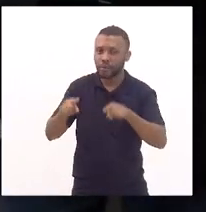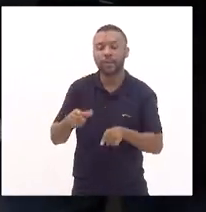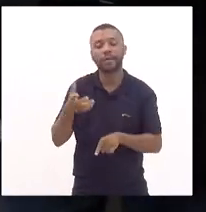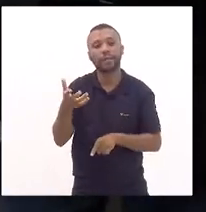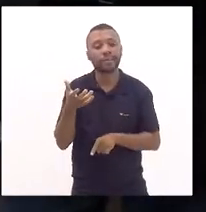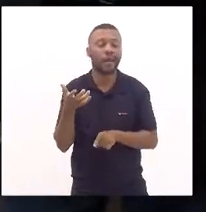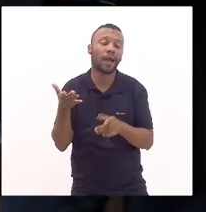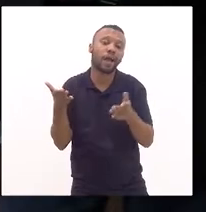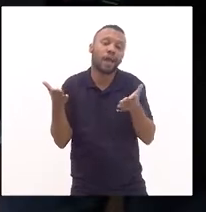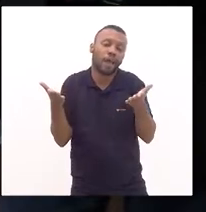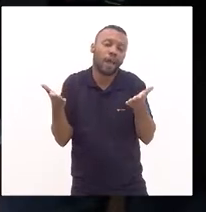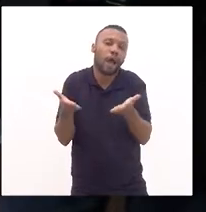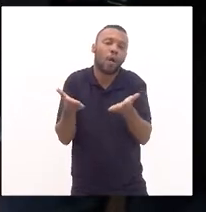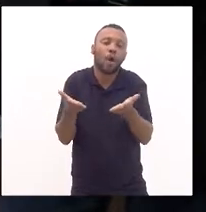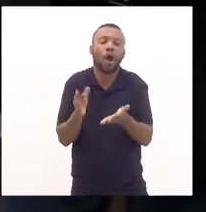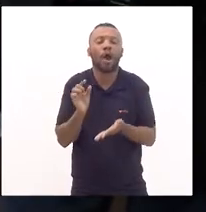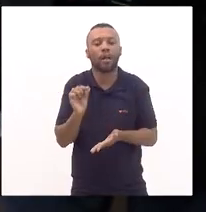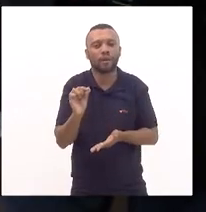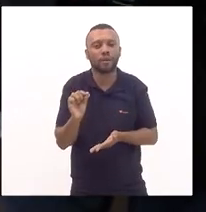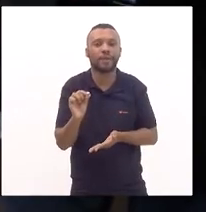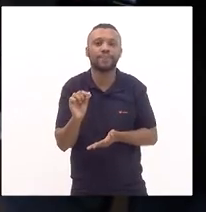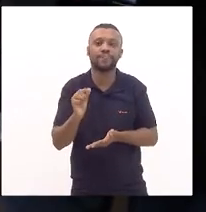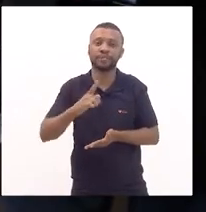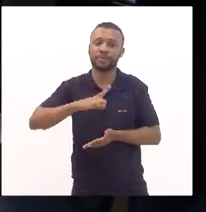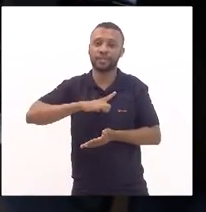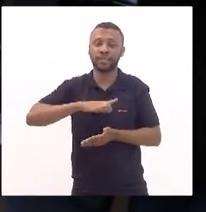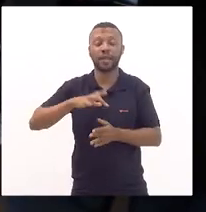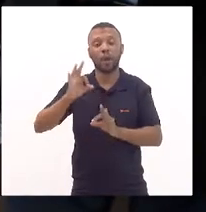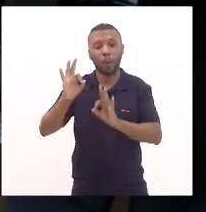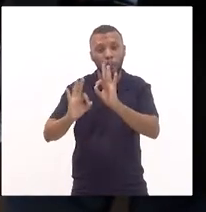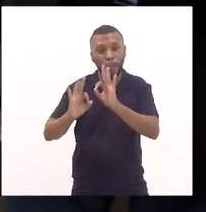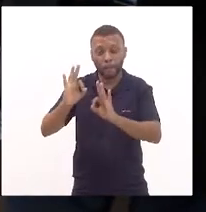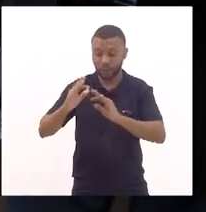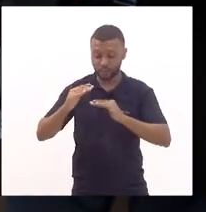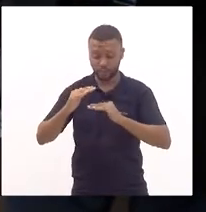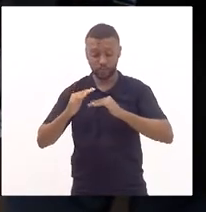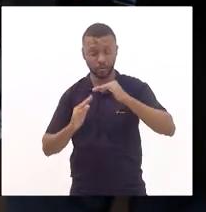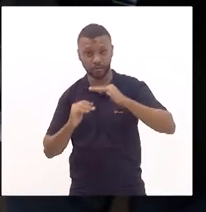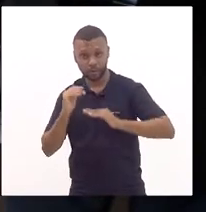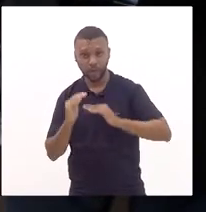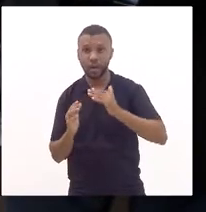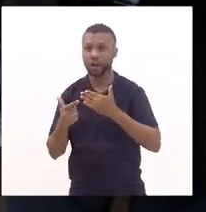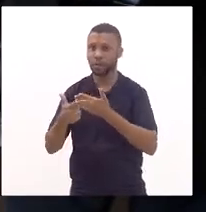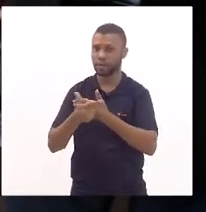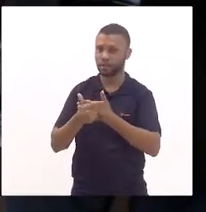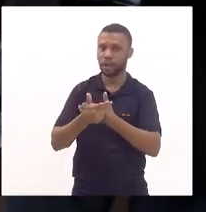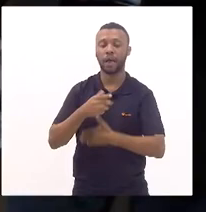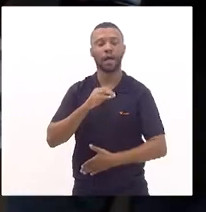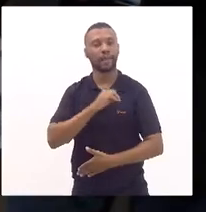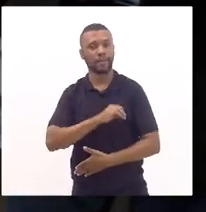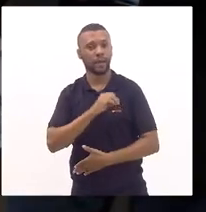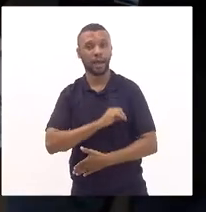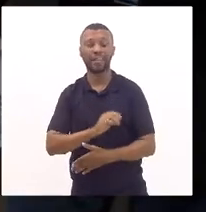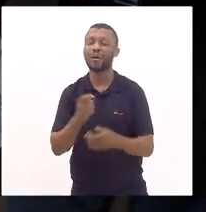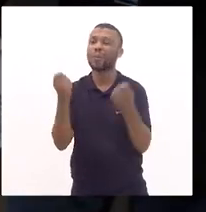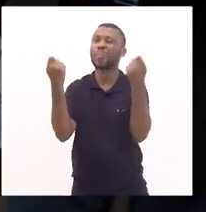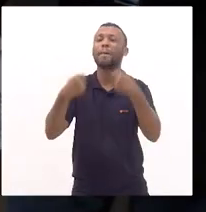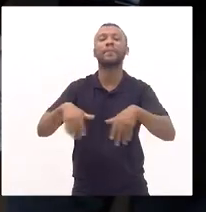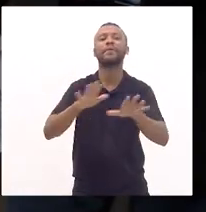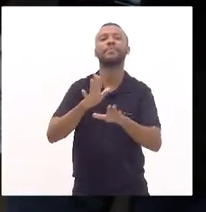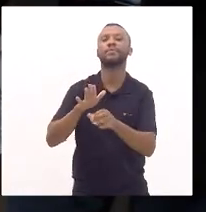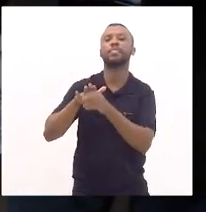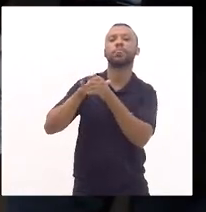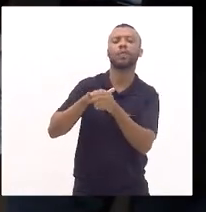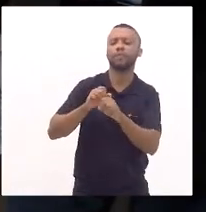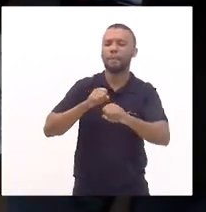única e exclusivamente, é que haja um plano de carreiras e salários. Isso daí não precisava de forma alguma de